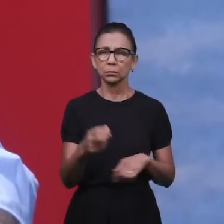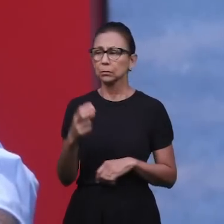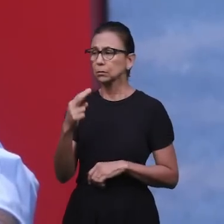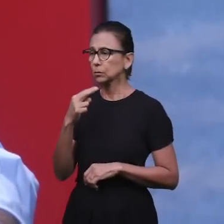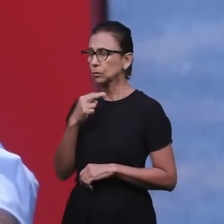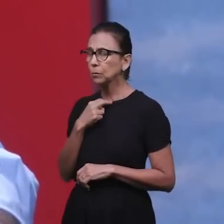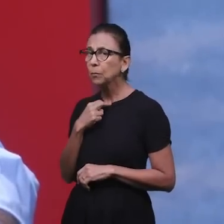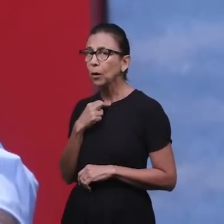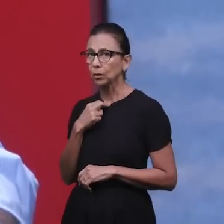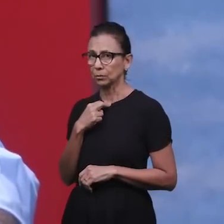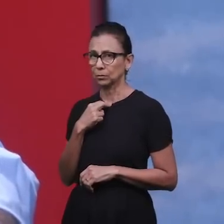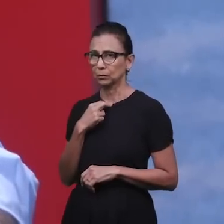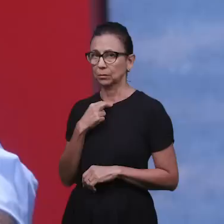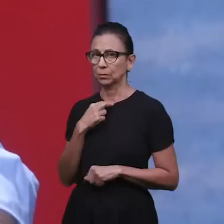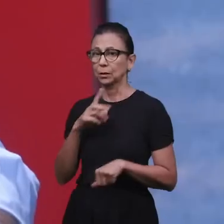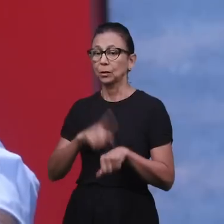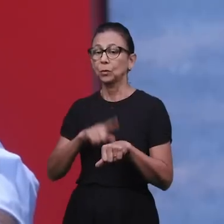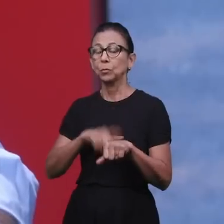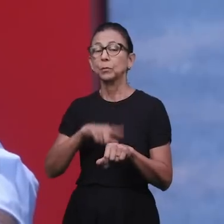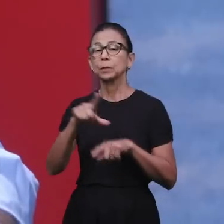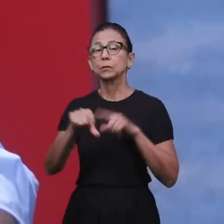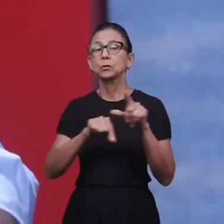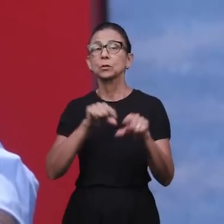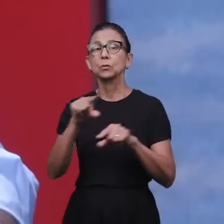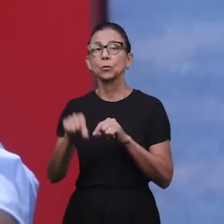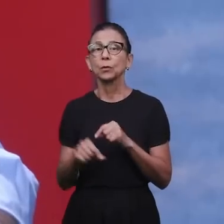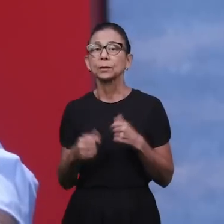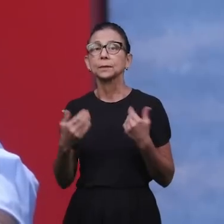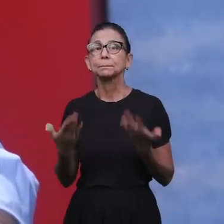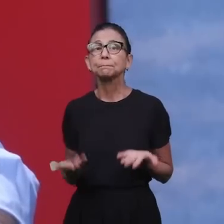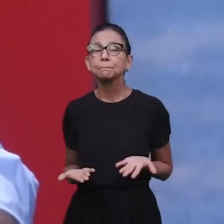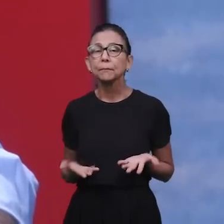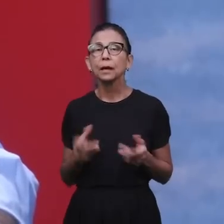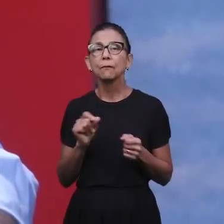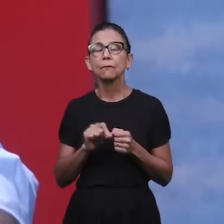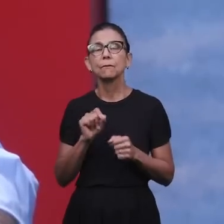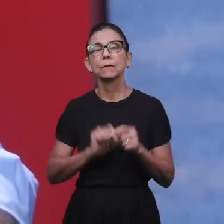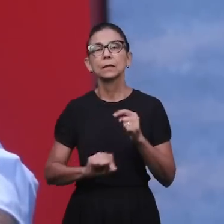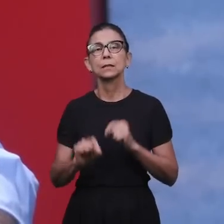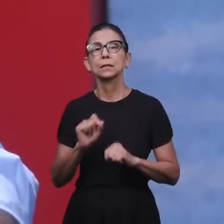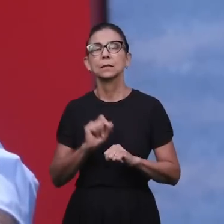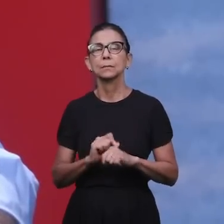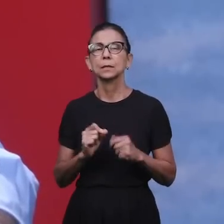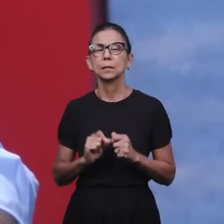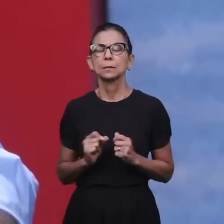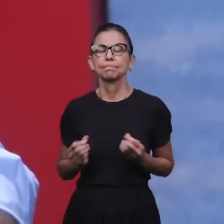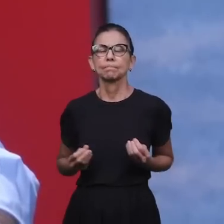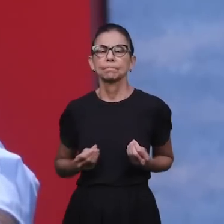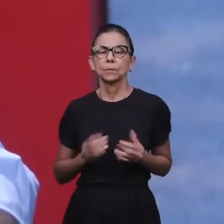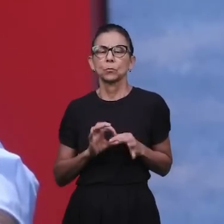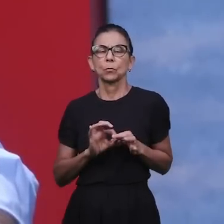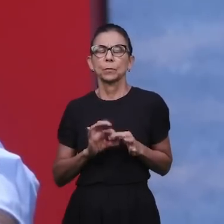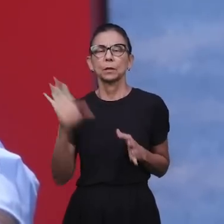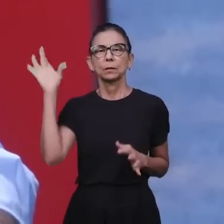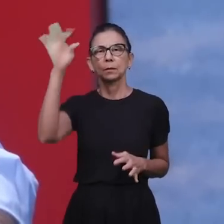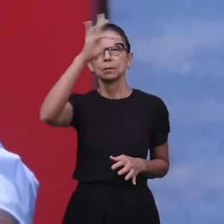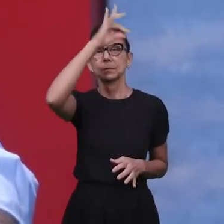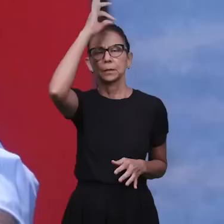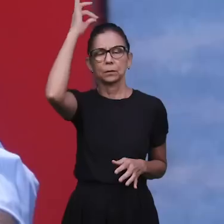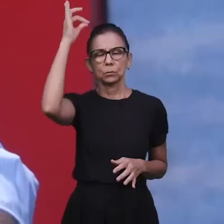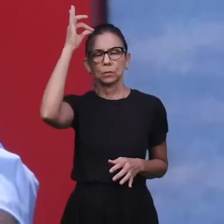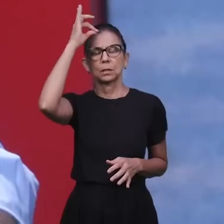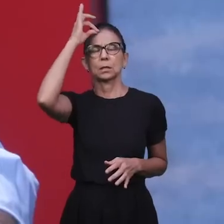suas decisões? O que você precisa de fazer? Você precisa estar cheio do Espírito Santo. Quanto mais você vive